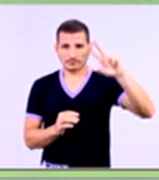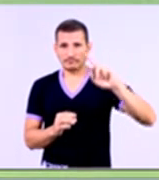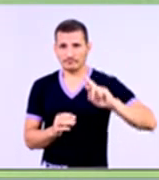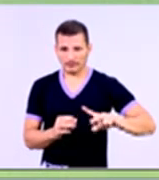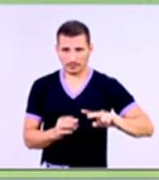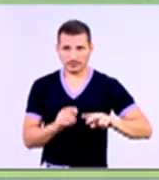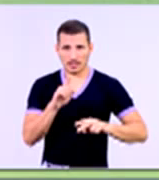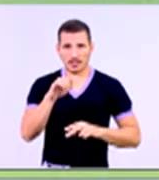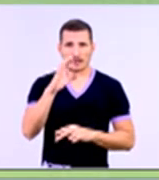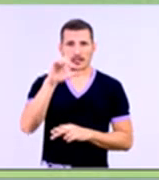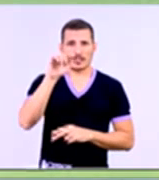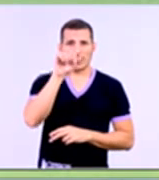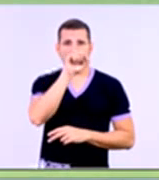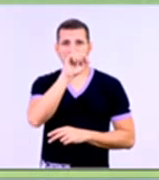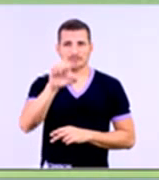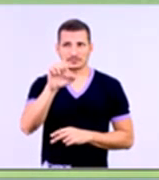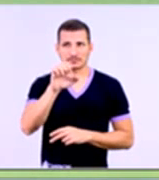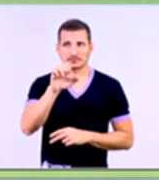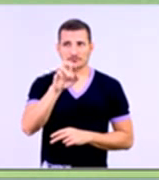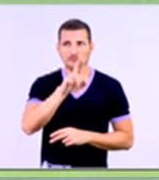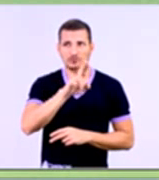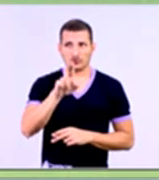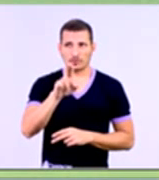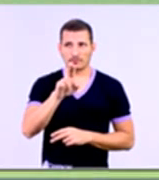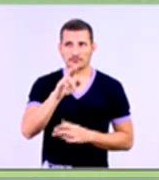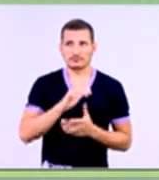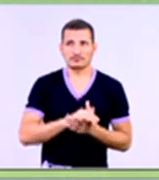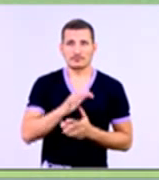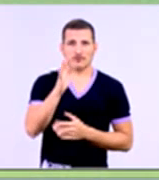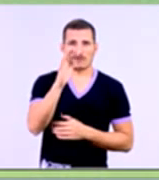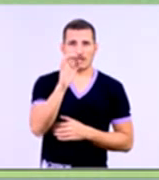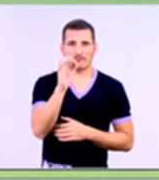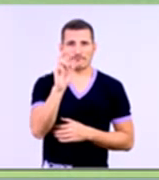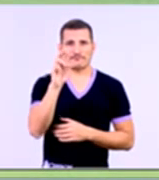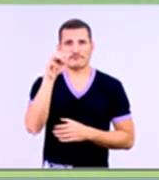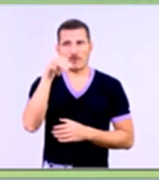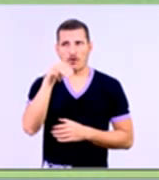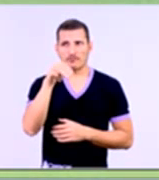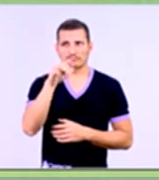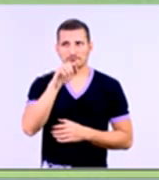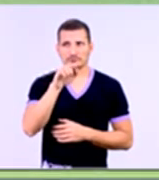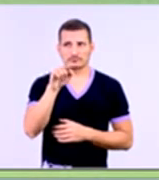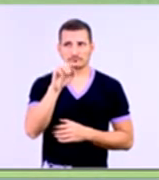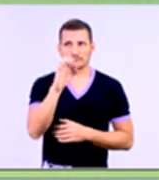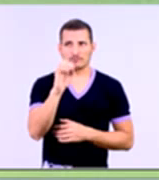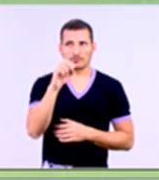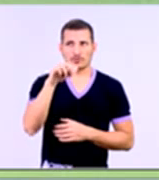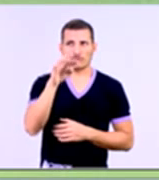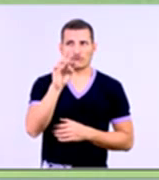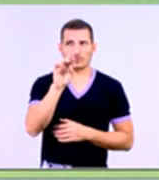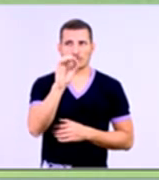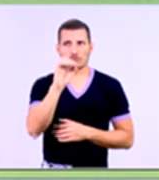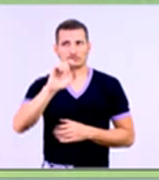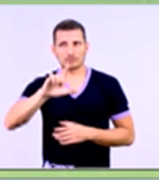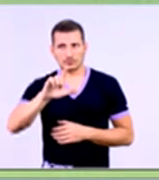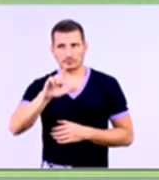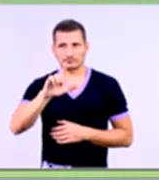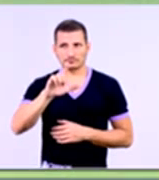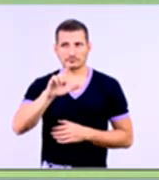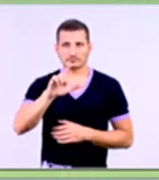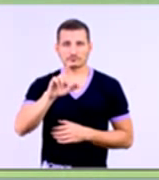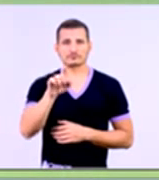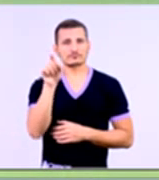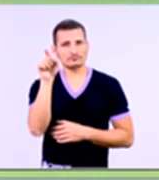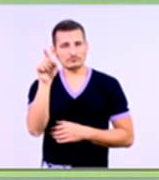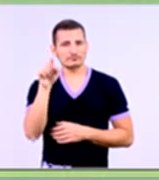uma classe chamada Form Control, ou seja, este componente passa a fazer parte